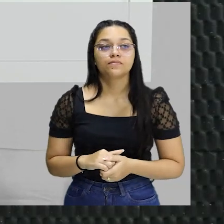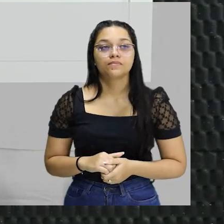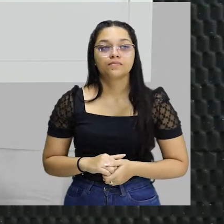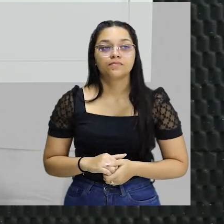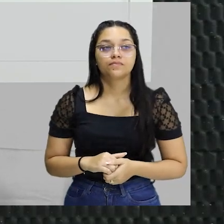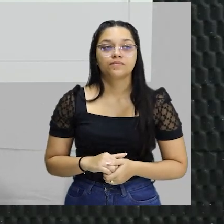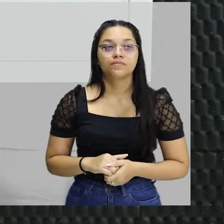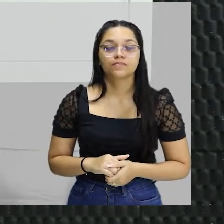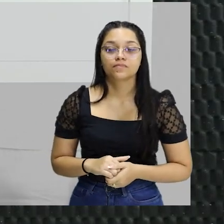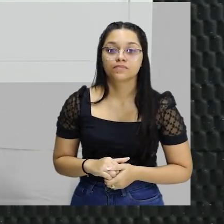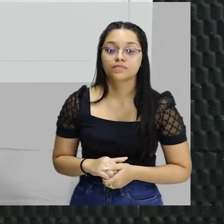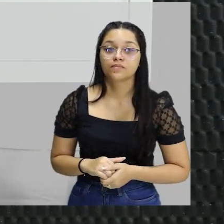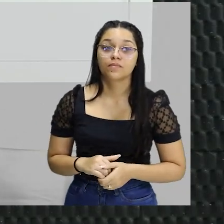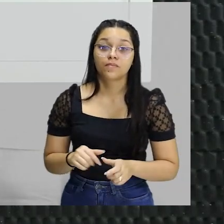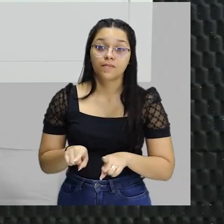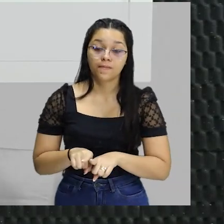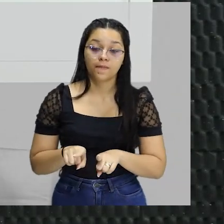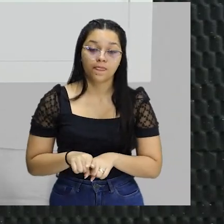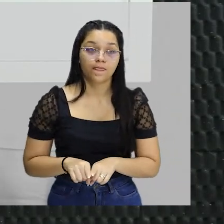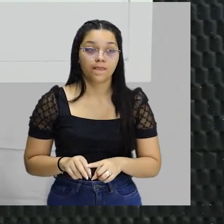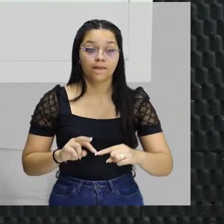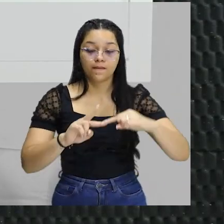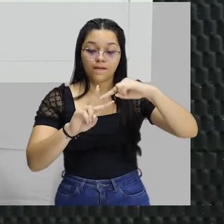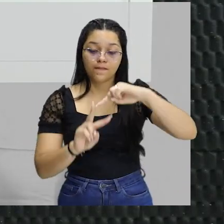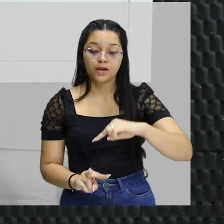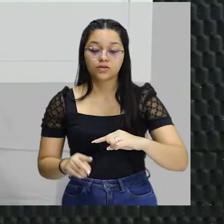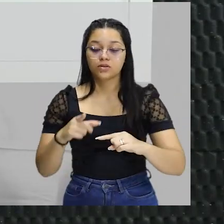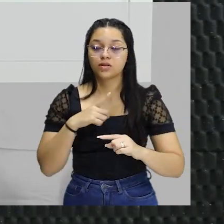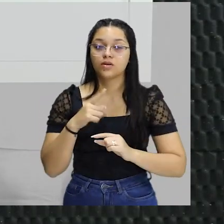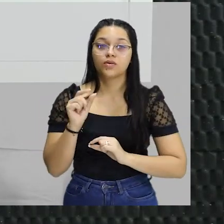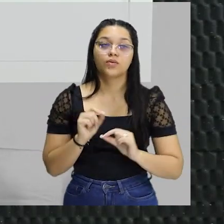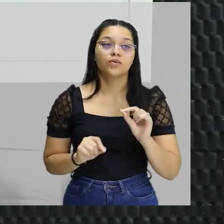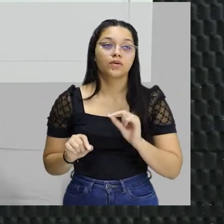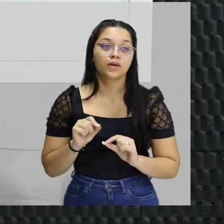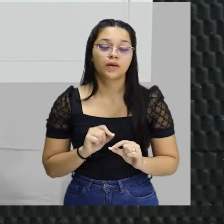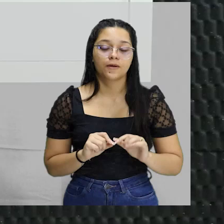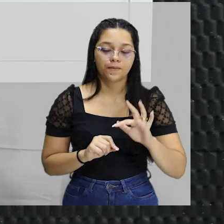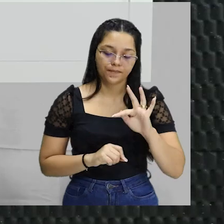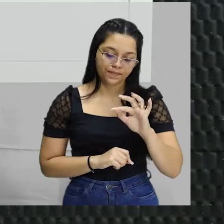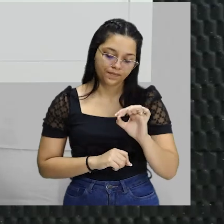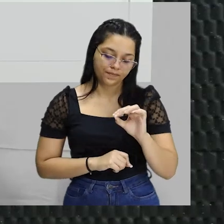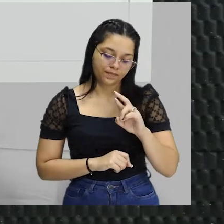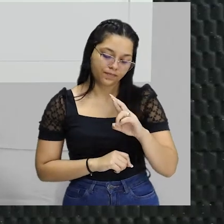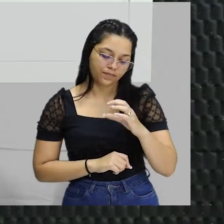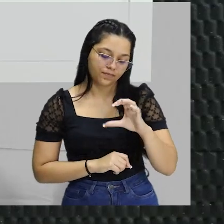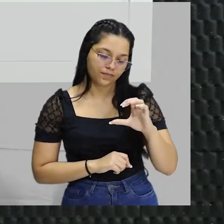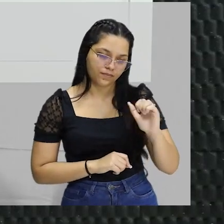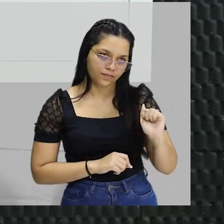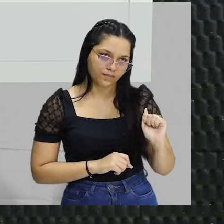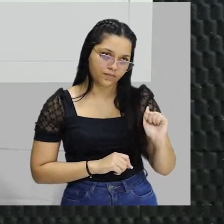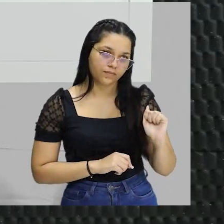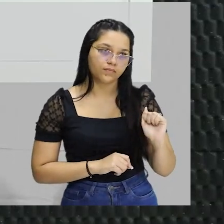T2. E para baixo eu tenho a força